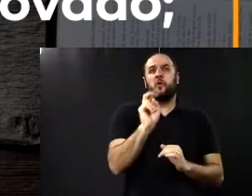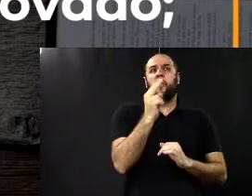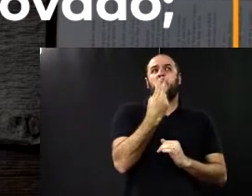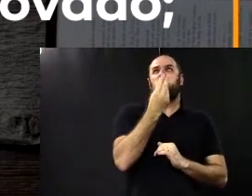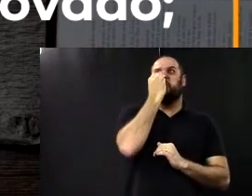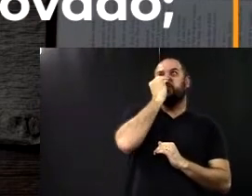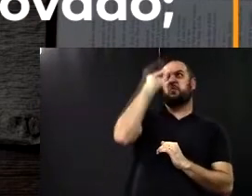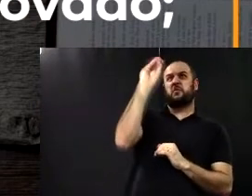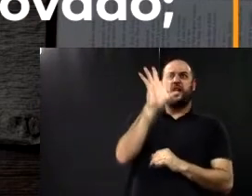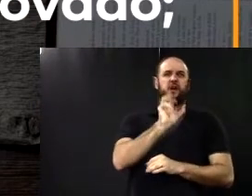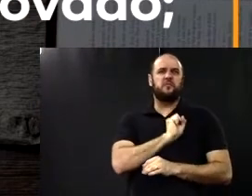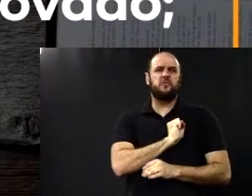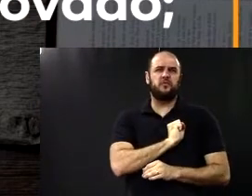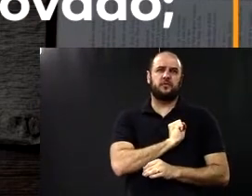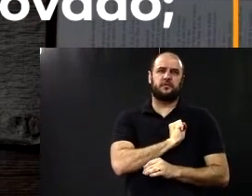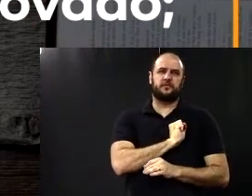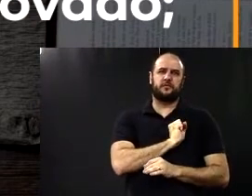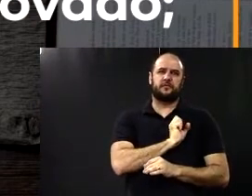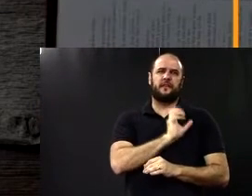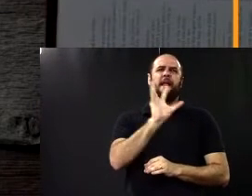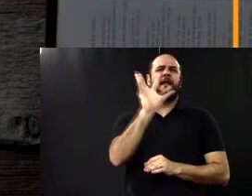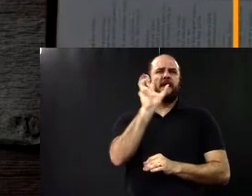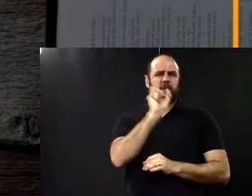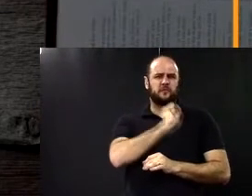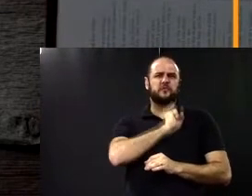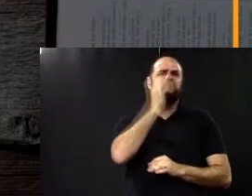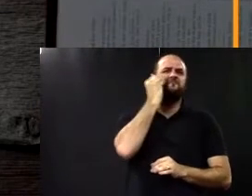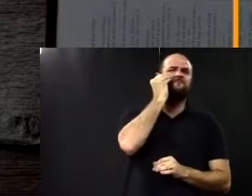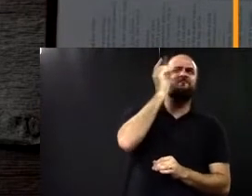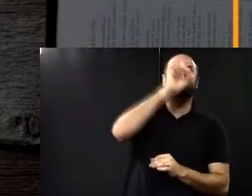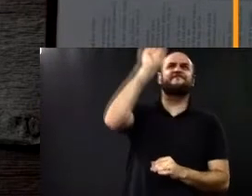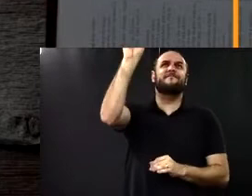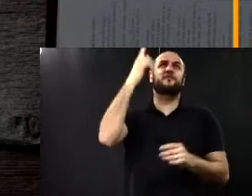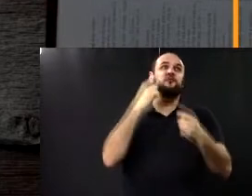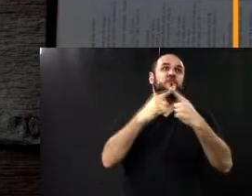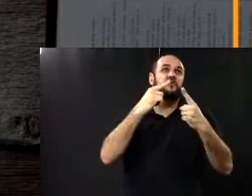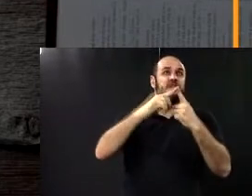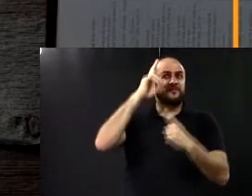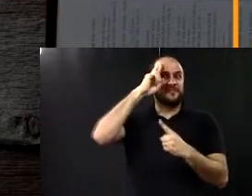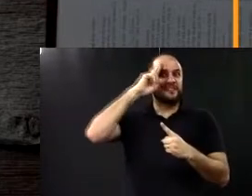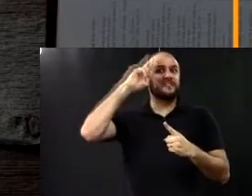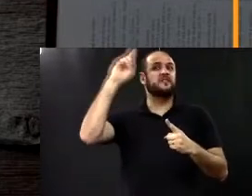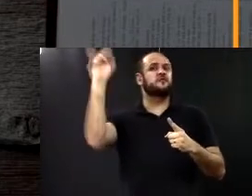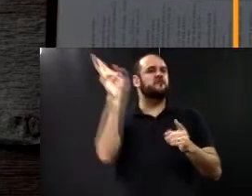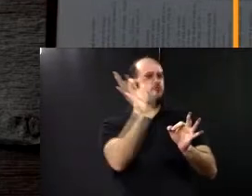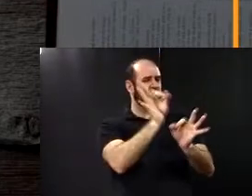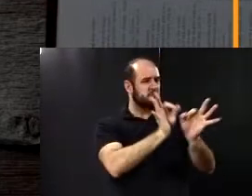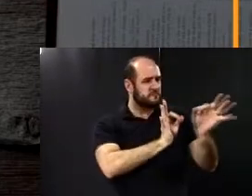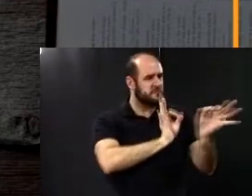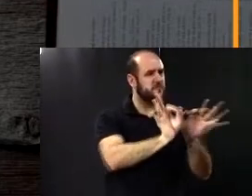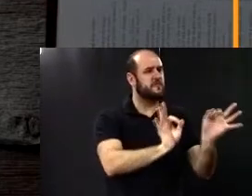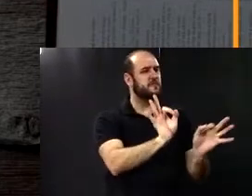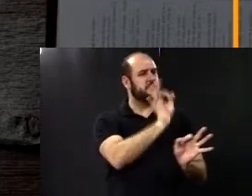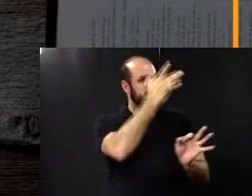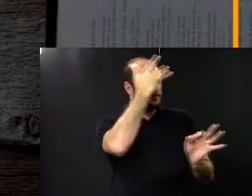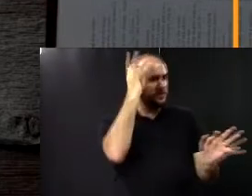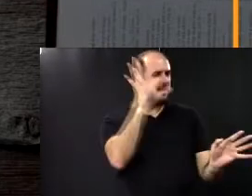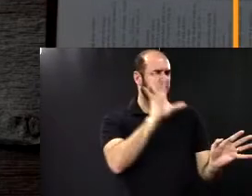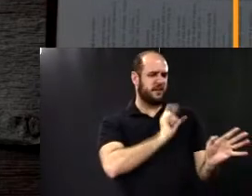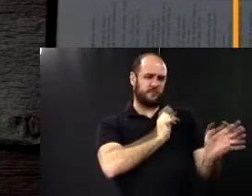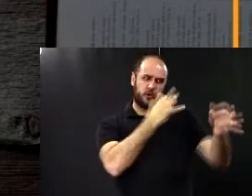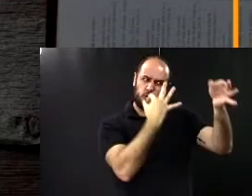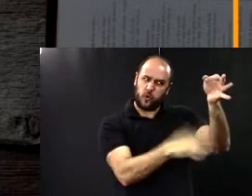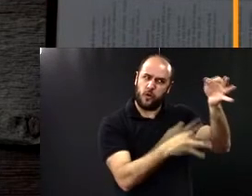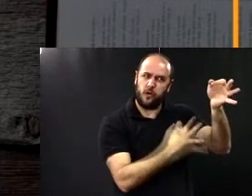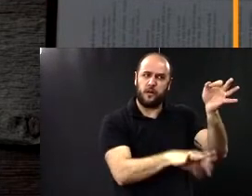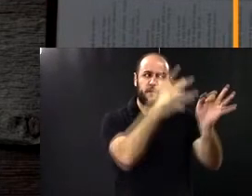por ele és reprovado, porque o Senhor corrige a quem ama e açoita a todo filho a